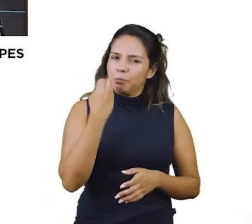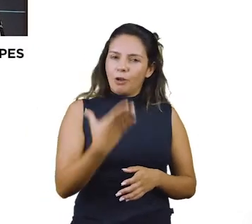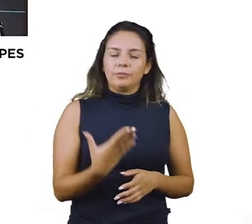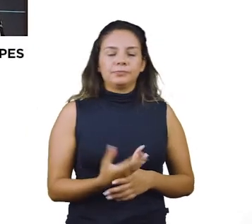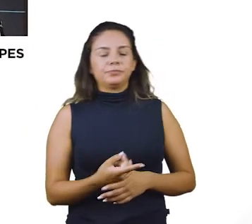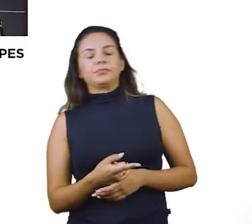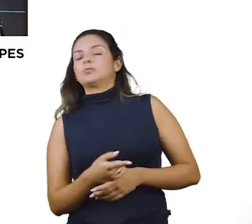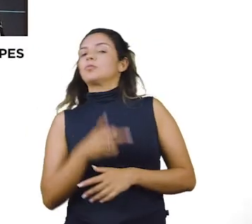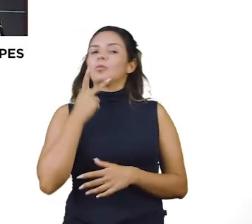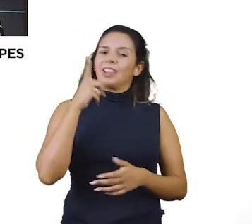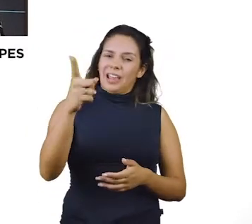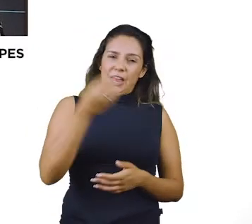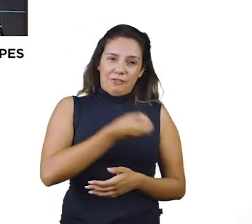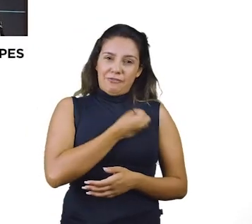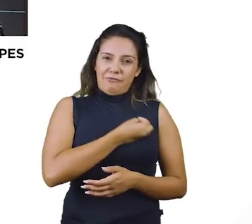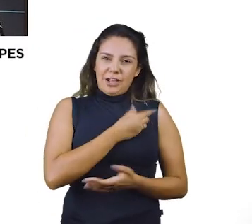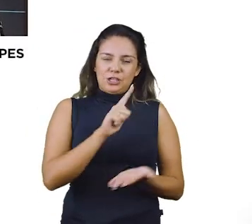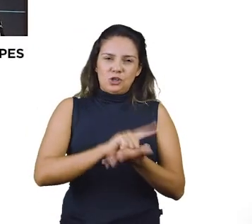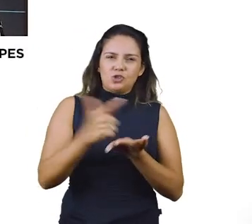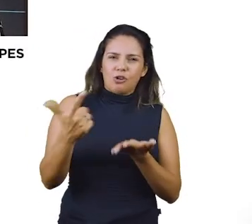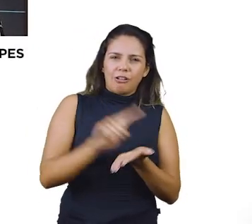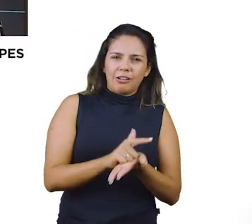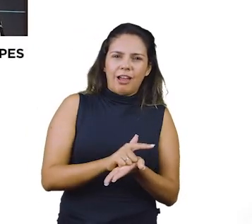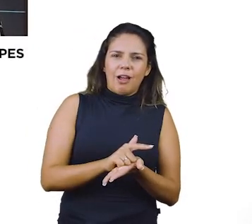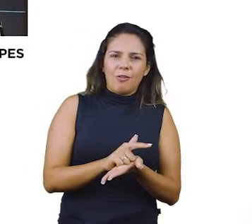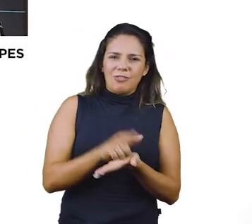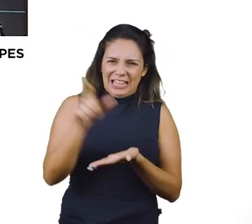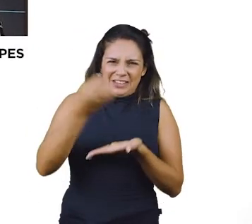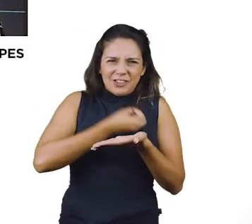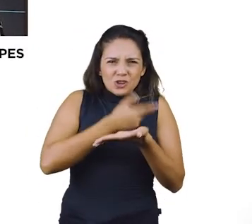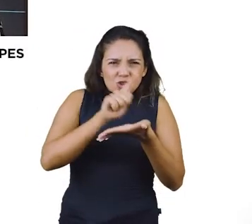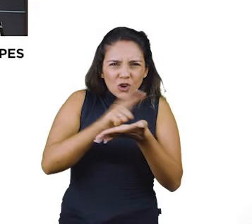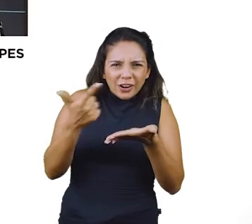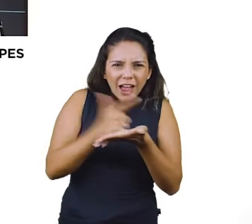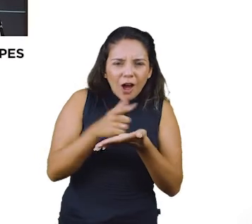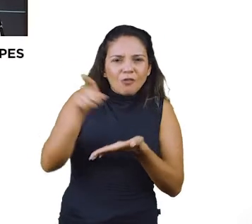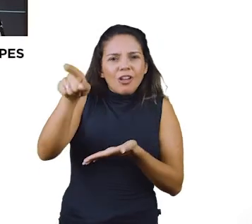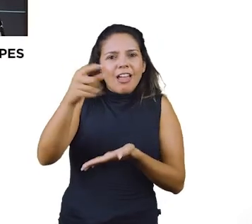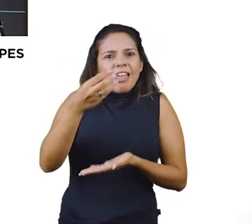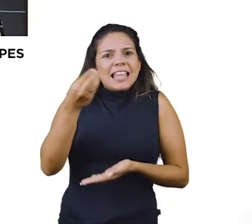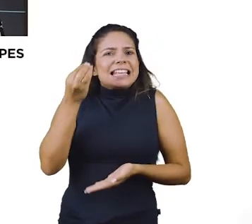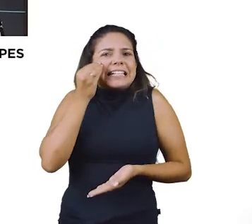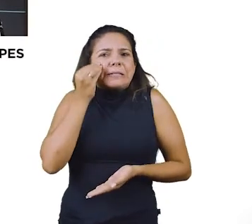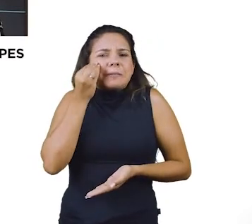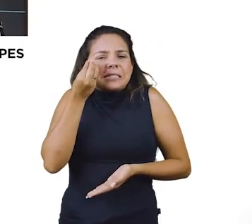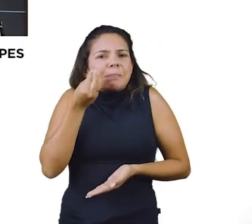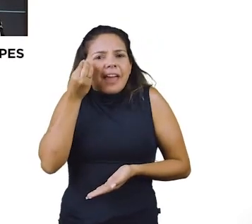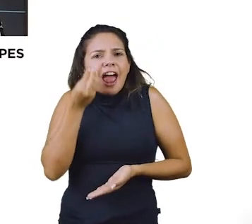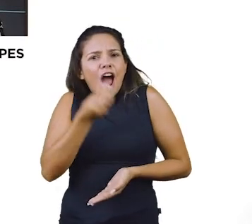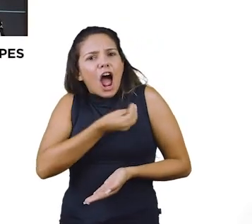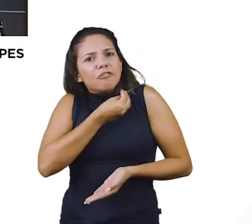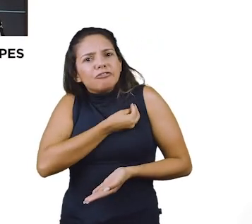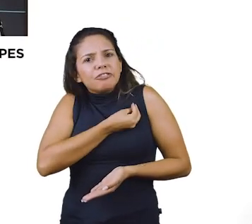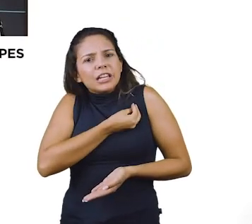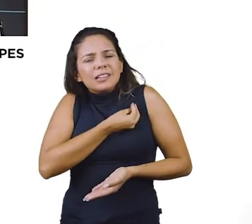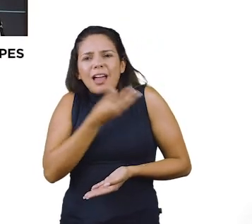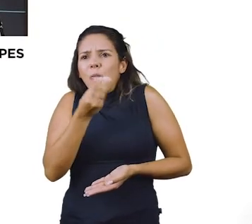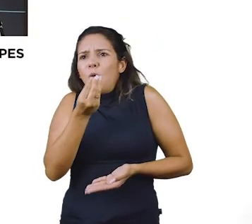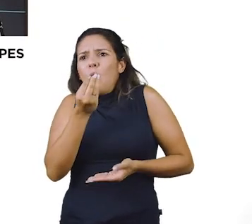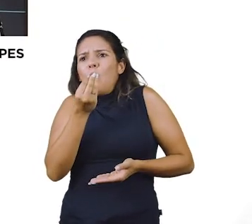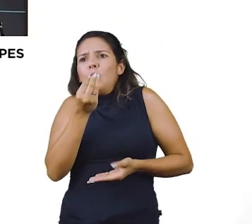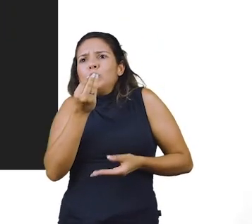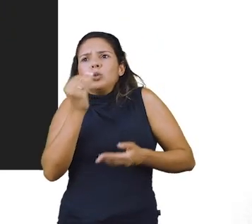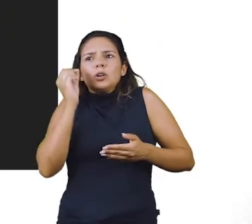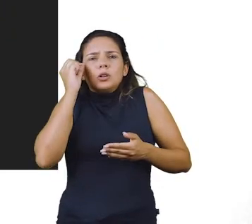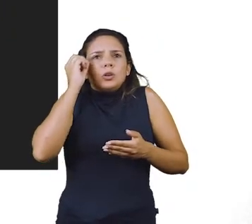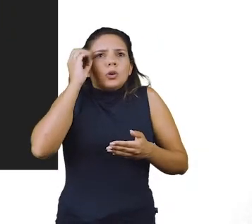vivência jornalística, ela é rica, né, de personagens, são diários, com muita gente, vários tipos de pessoas. Você acha